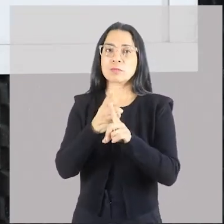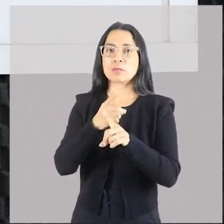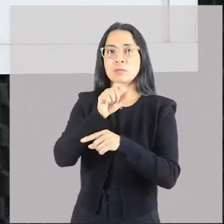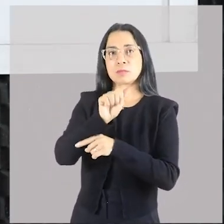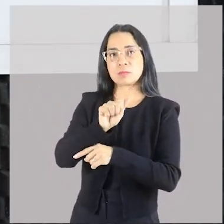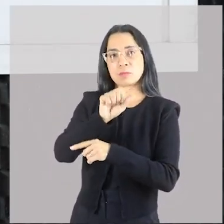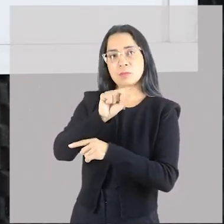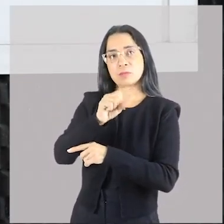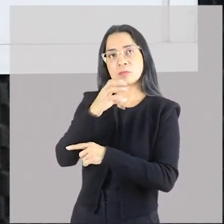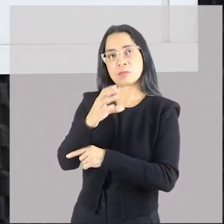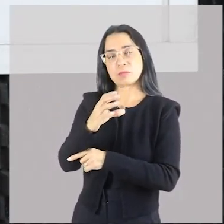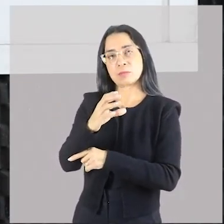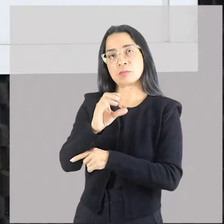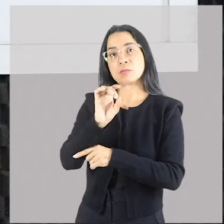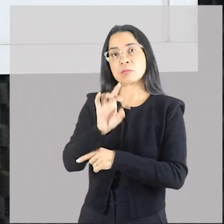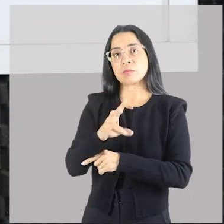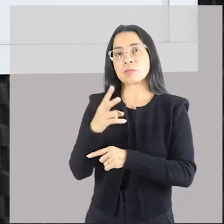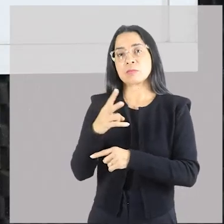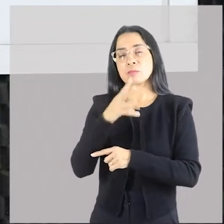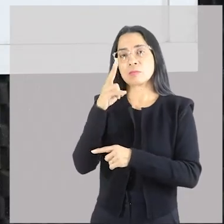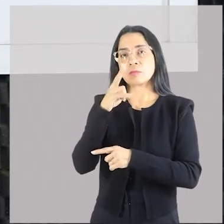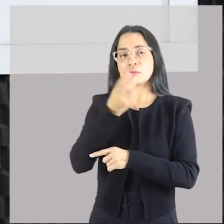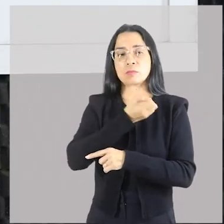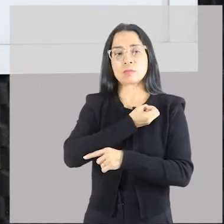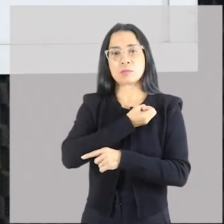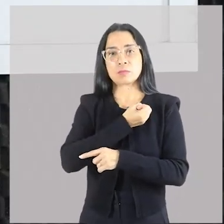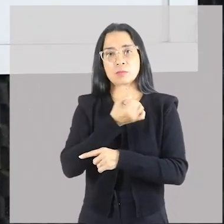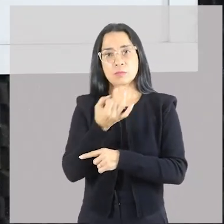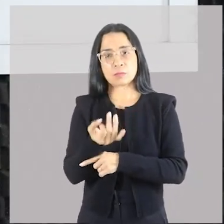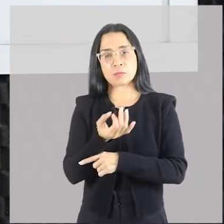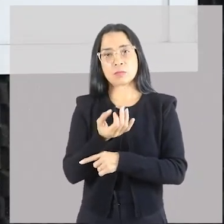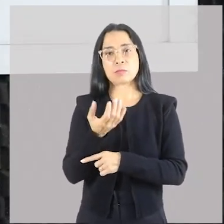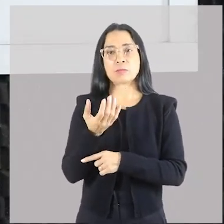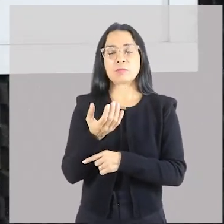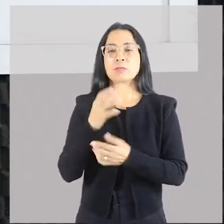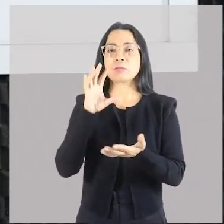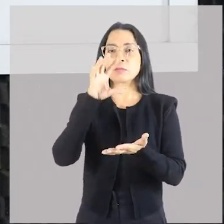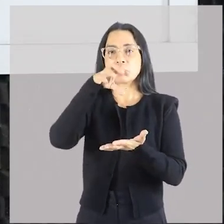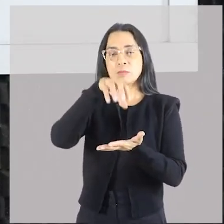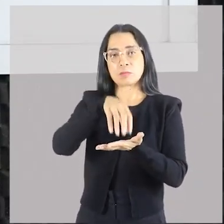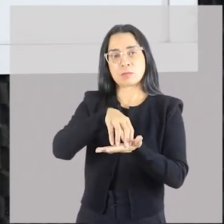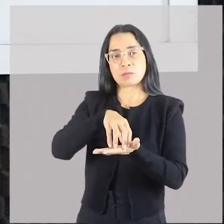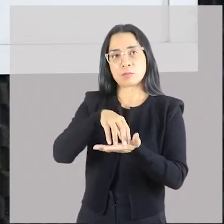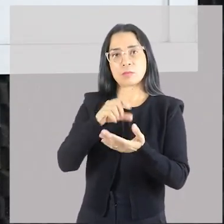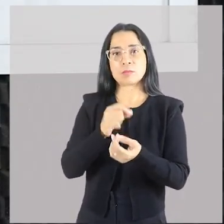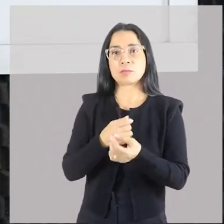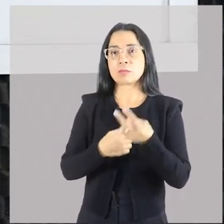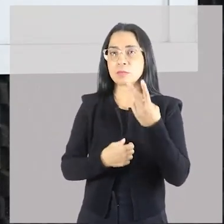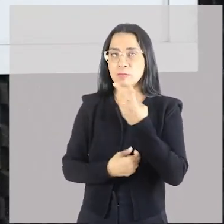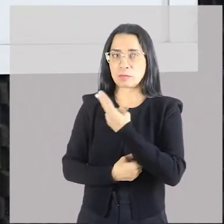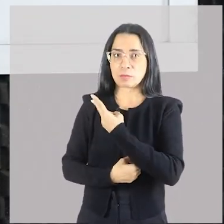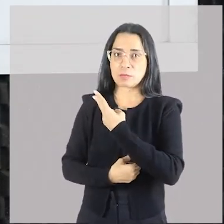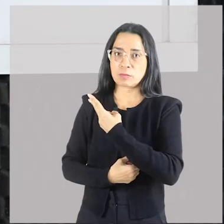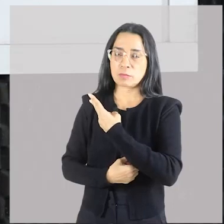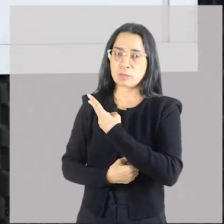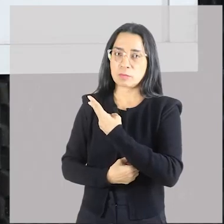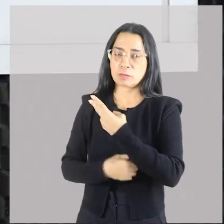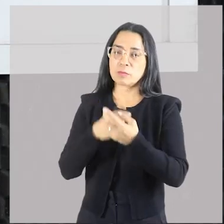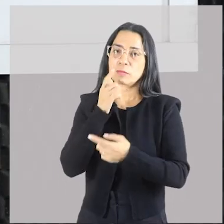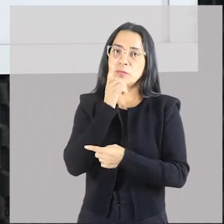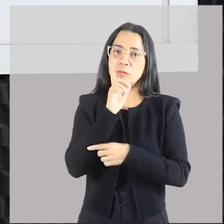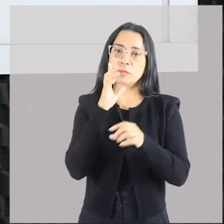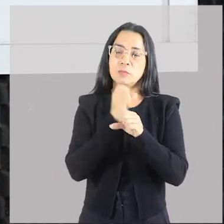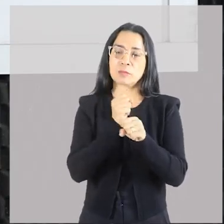circular apenas o valor do ângulo central. Certo? Então, dessas duas formas, você